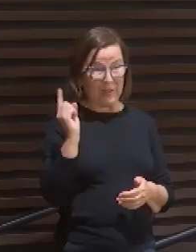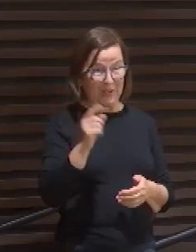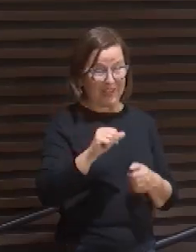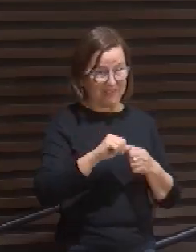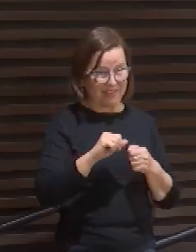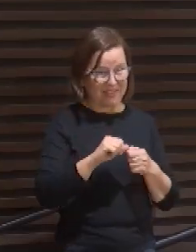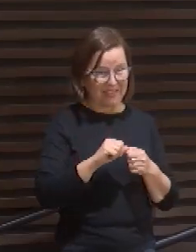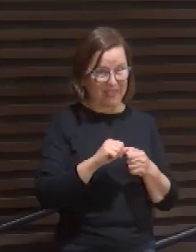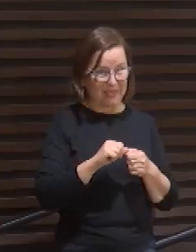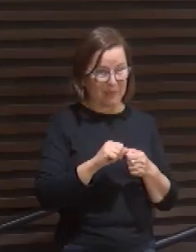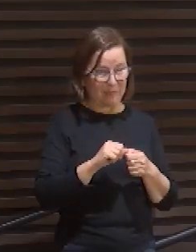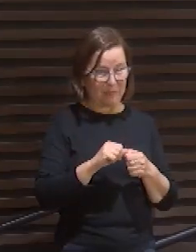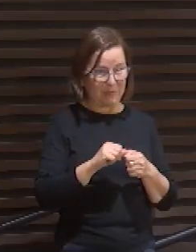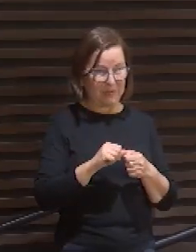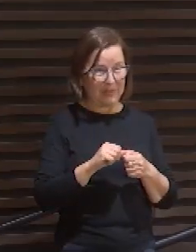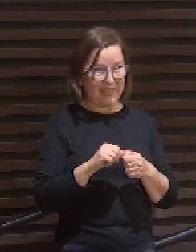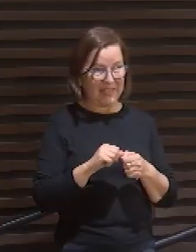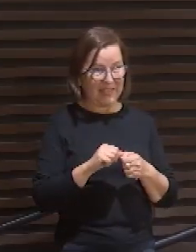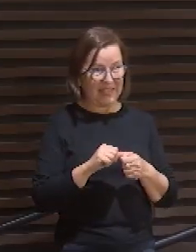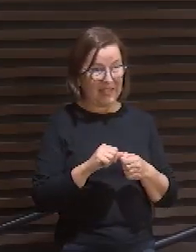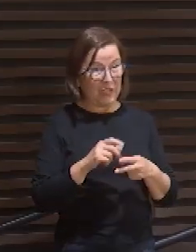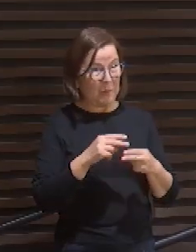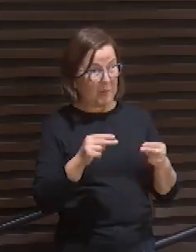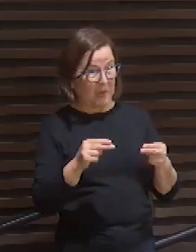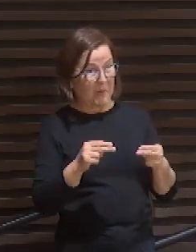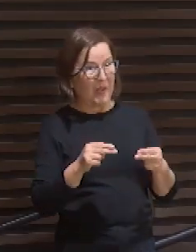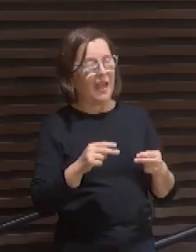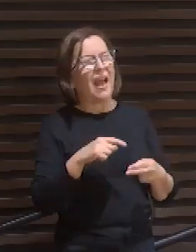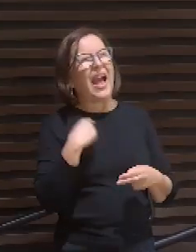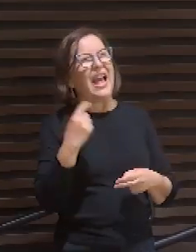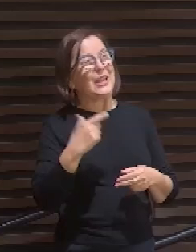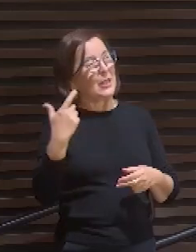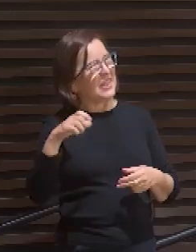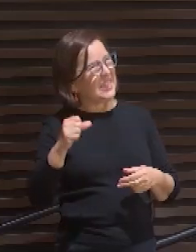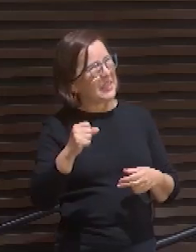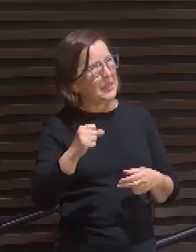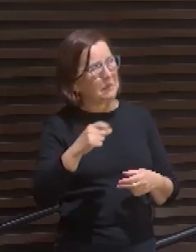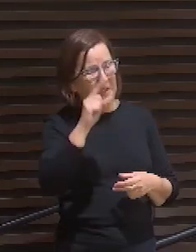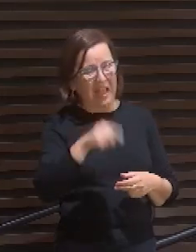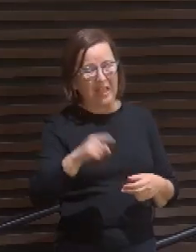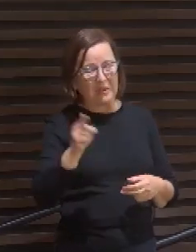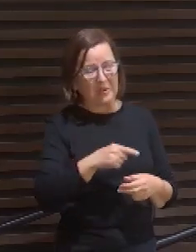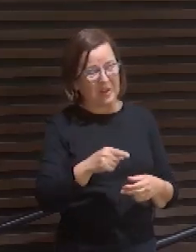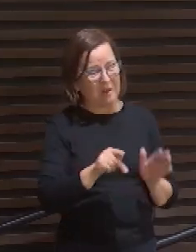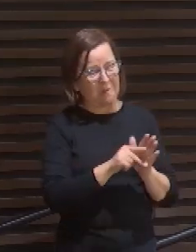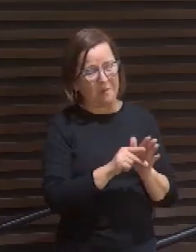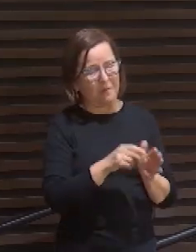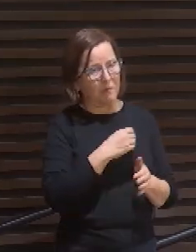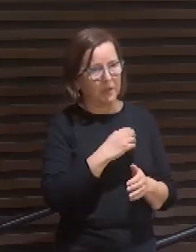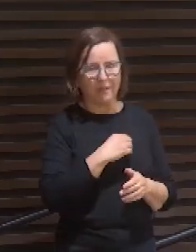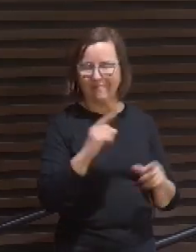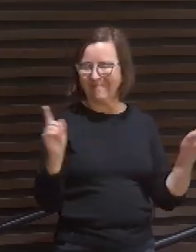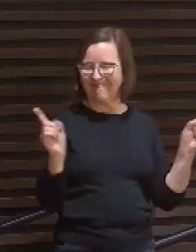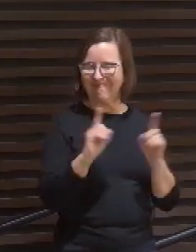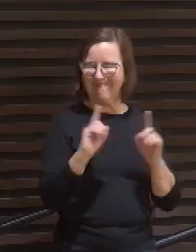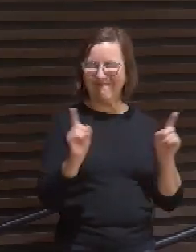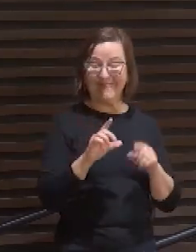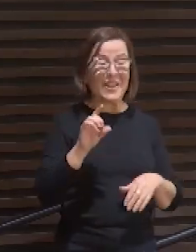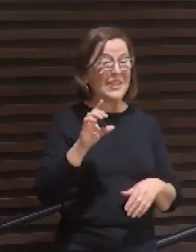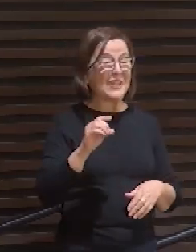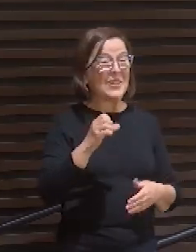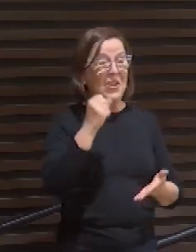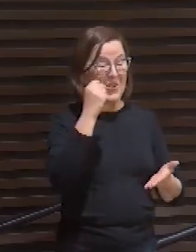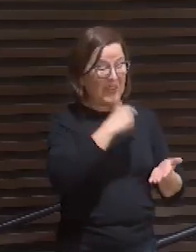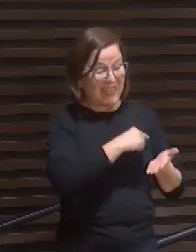nós anulamos o pecado, mas só o sangue de Jesus, o seu Filho, nos purifica de